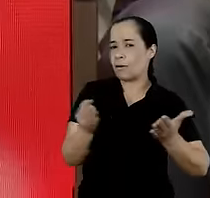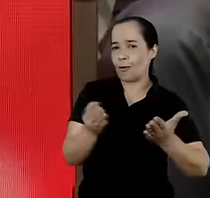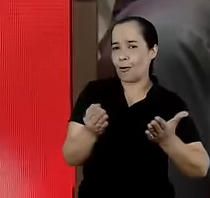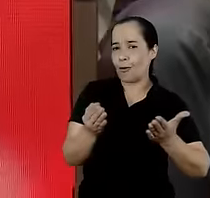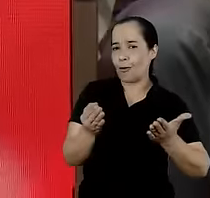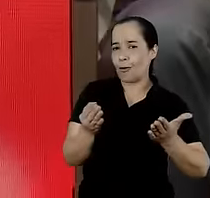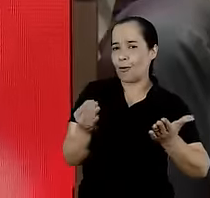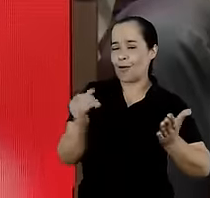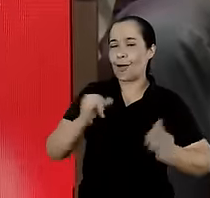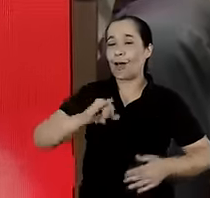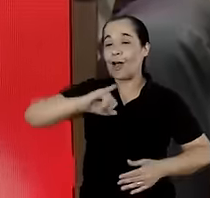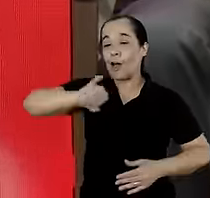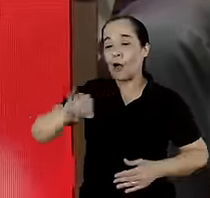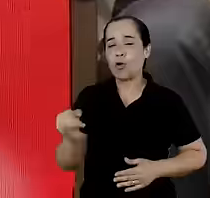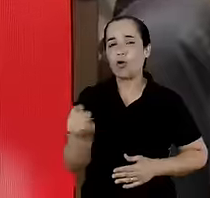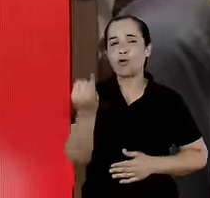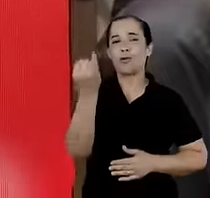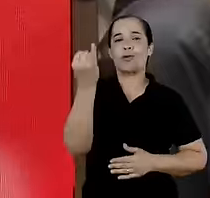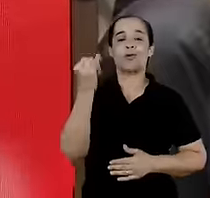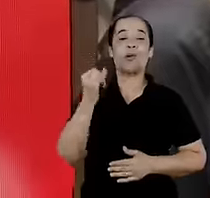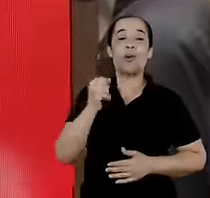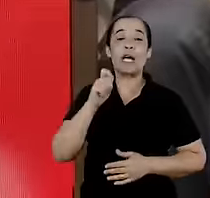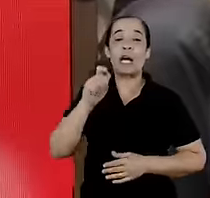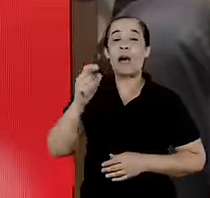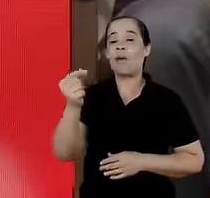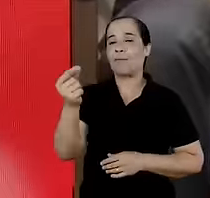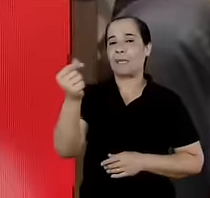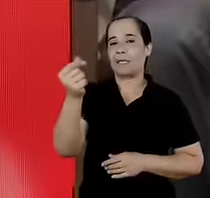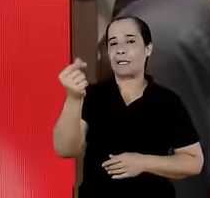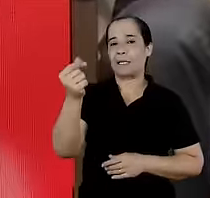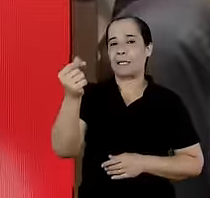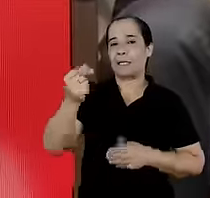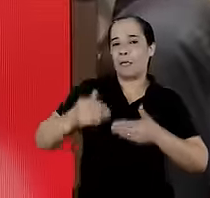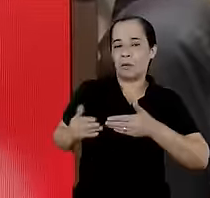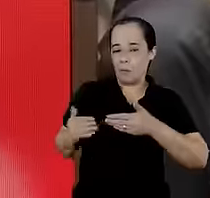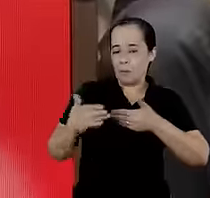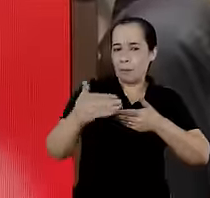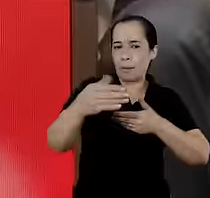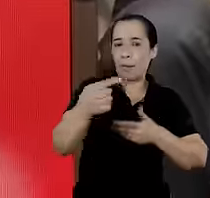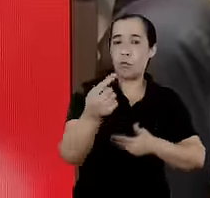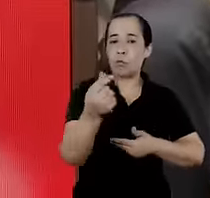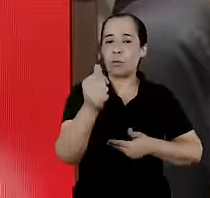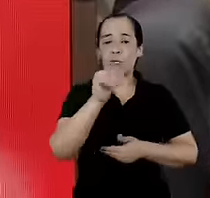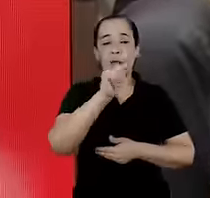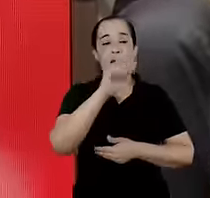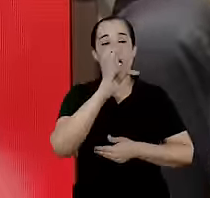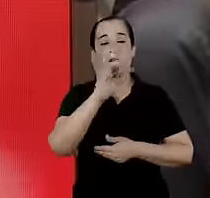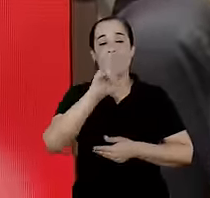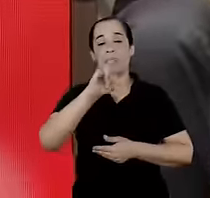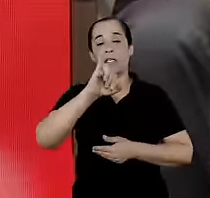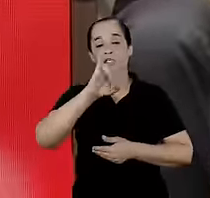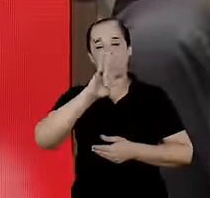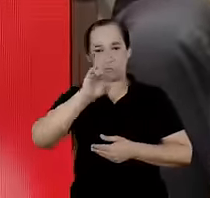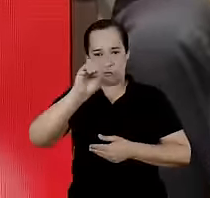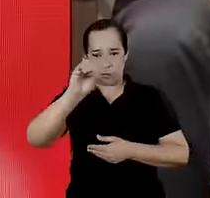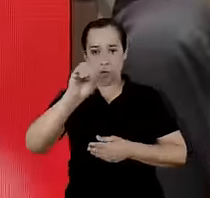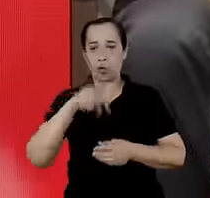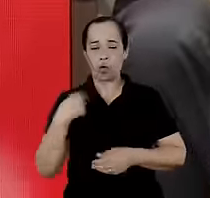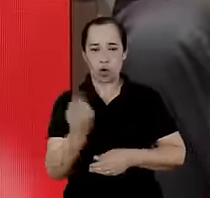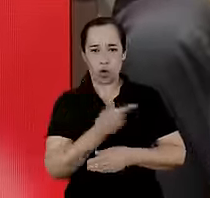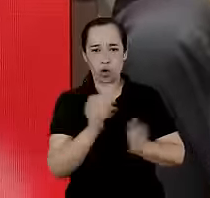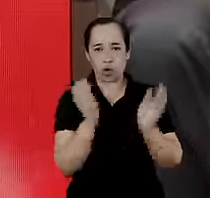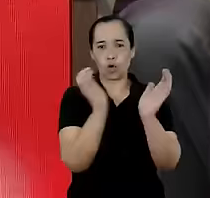principalmente a taxa longa que tem impacto tão importante nos preços dos ativos né a gente costuma nosso comitê de investimento a gente fala assim é for